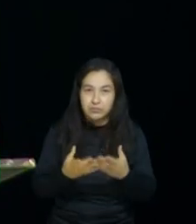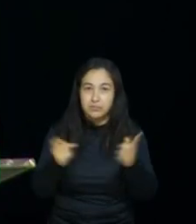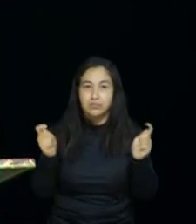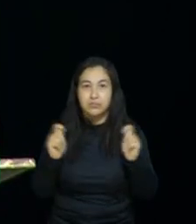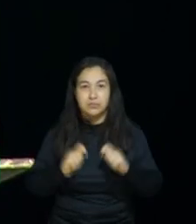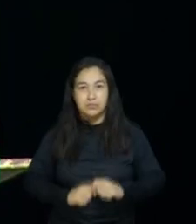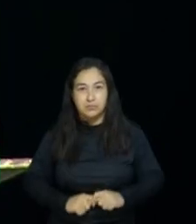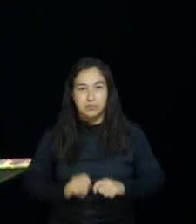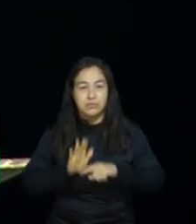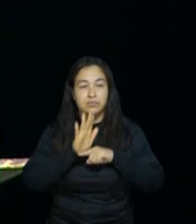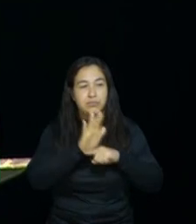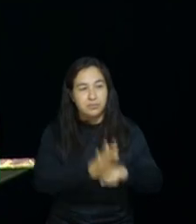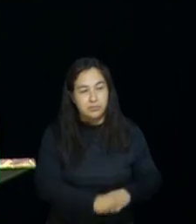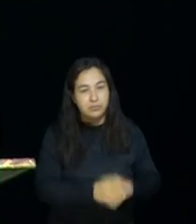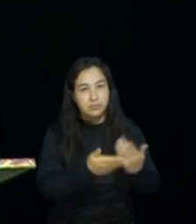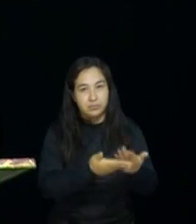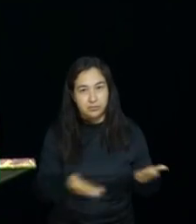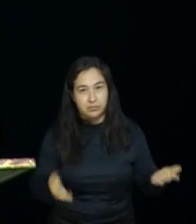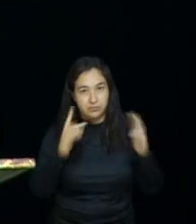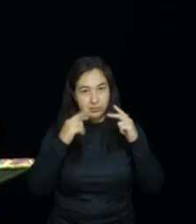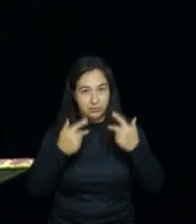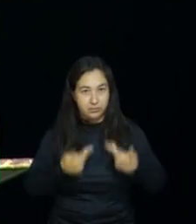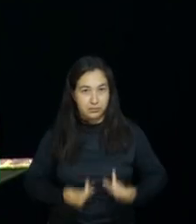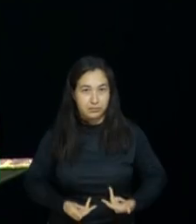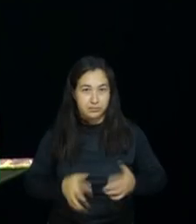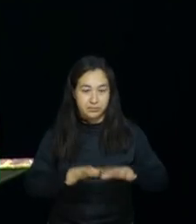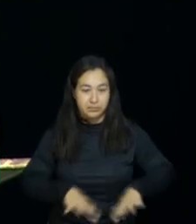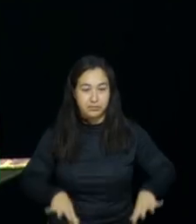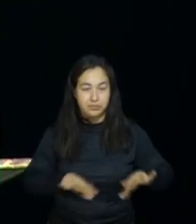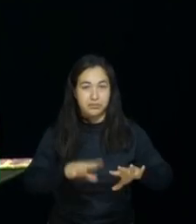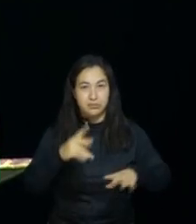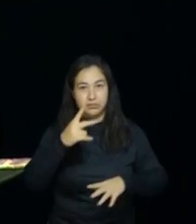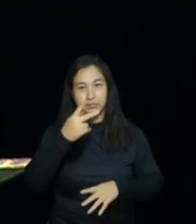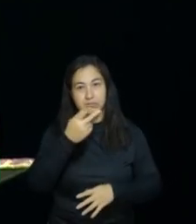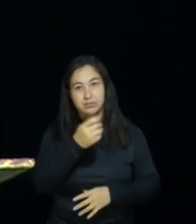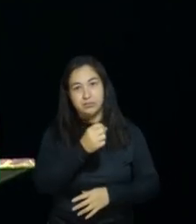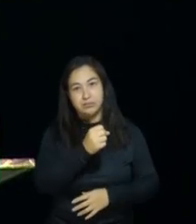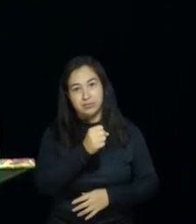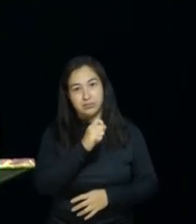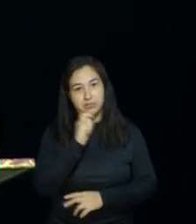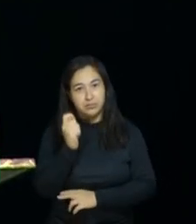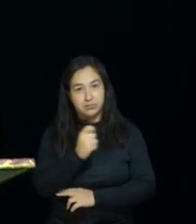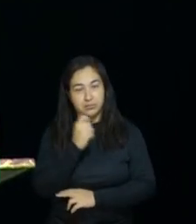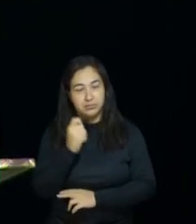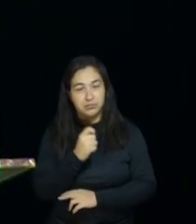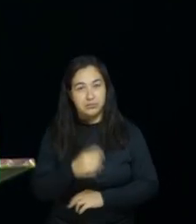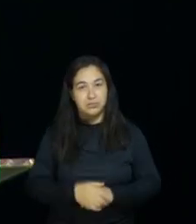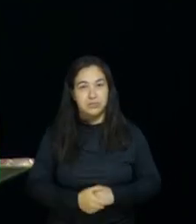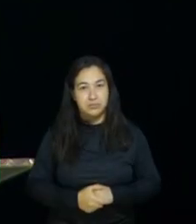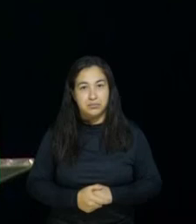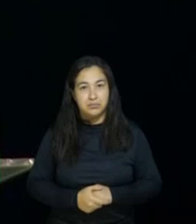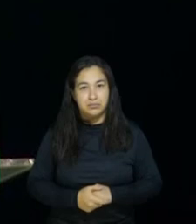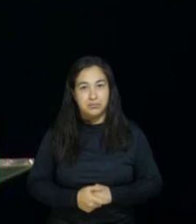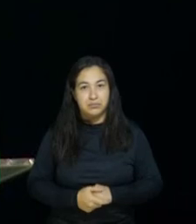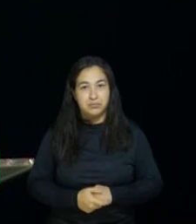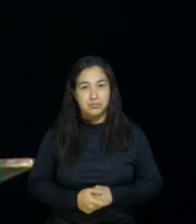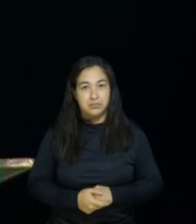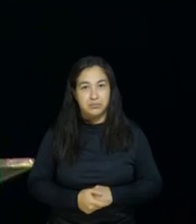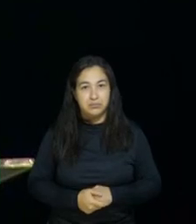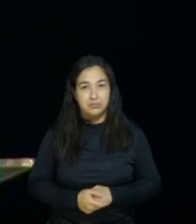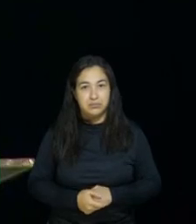história, é a ajuda humanitária que Santa Catarina está fazendo para o Rio Grande do Sul. Era isso, senhor presidente. Senhor